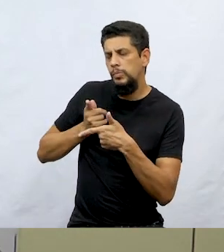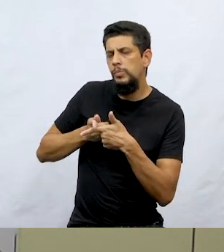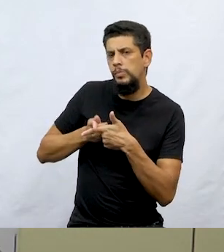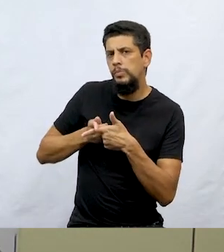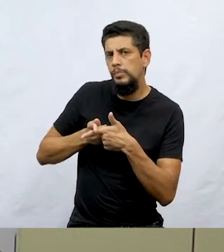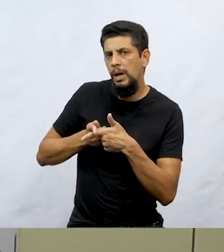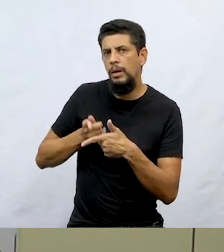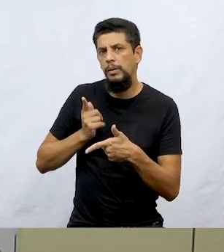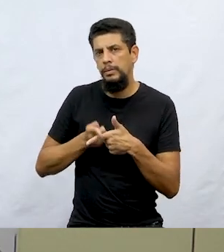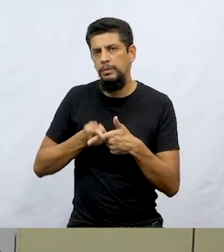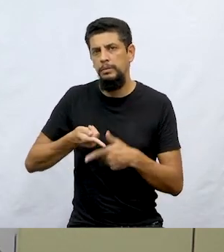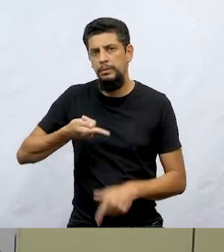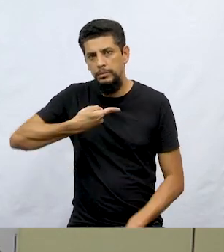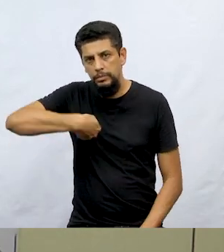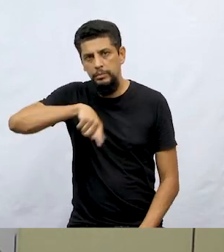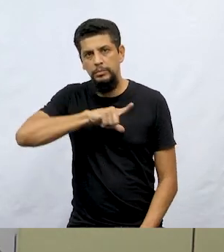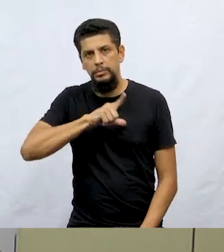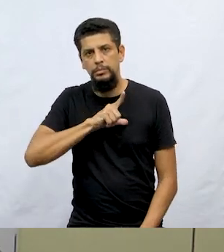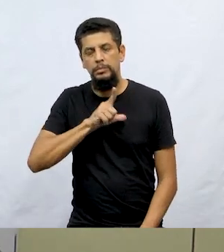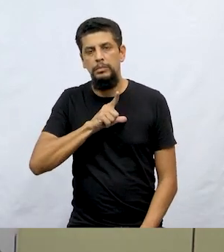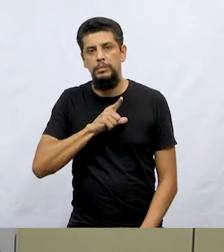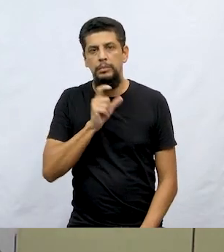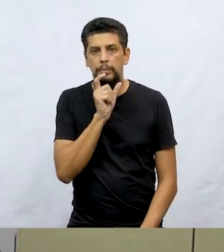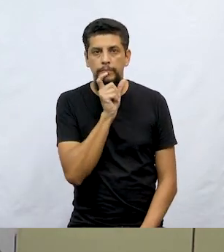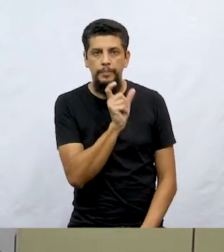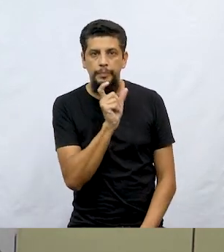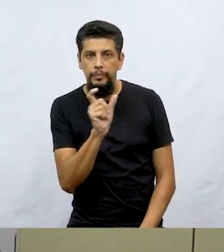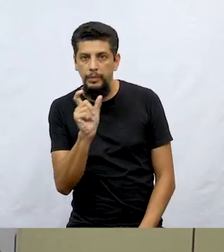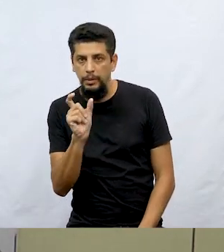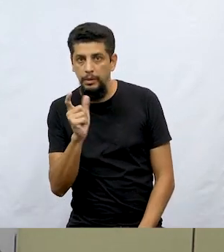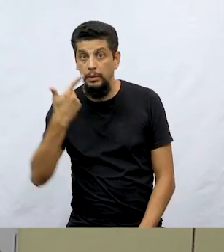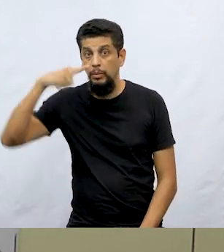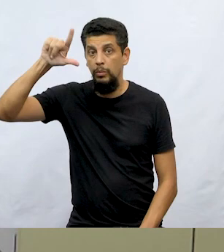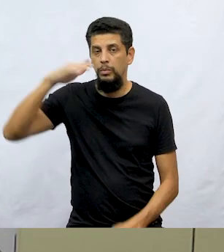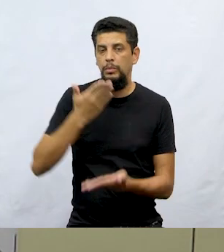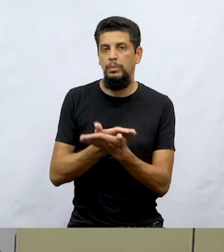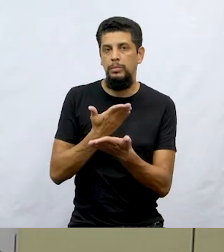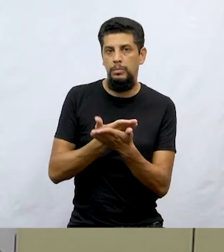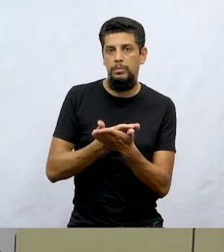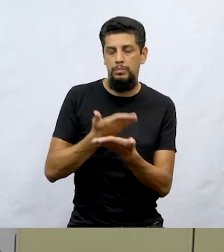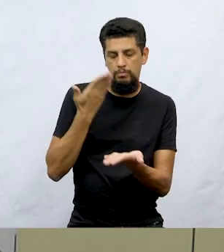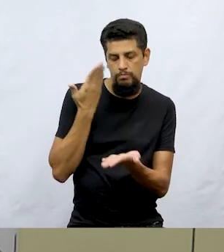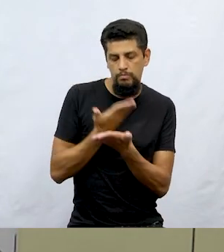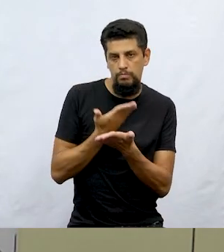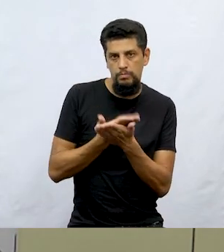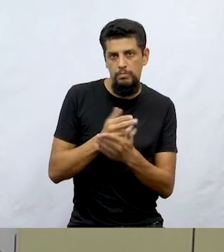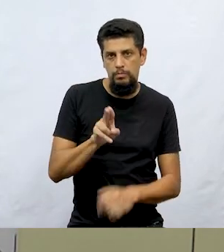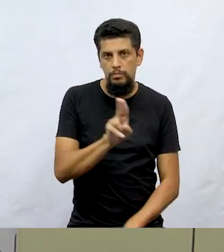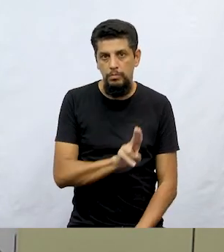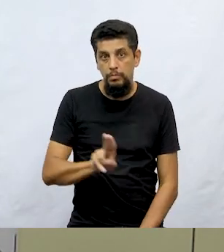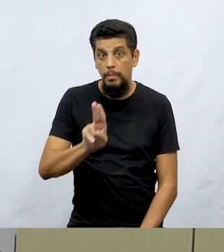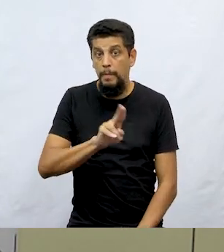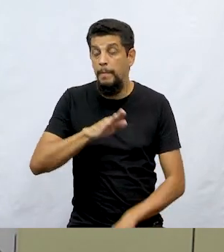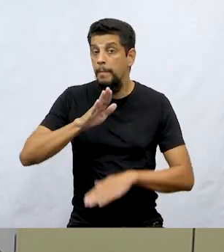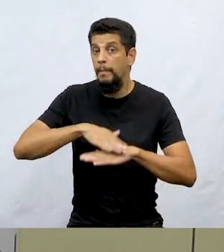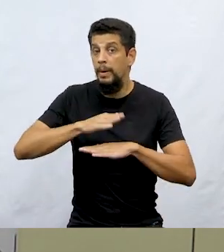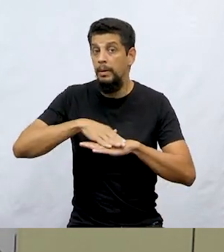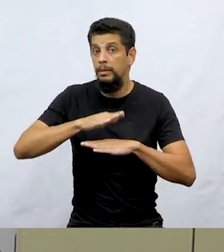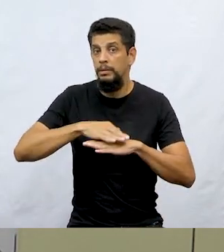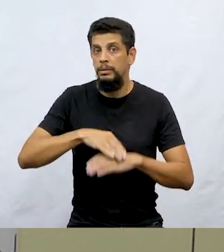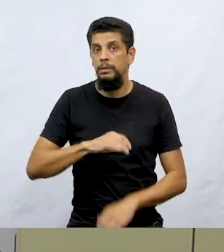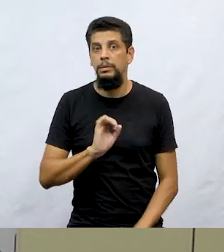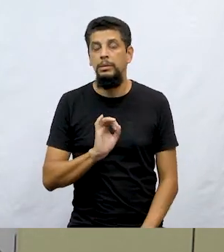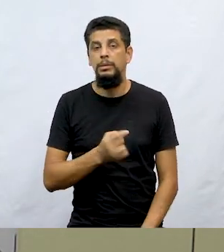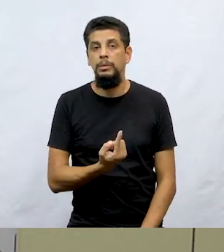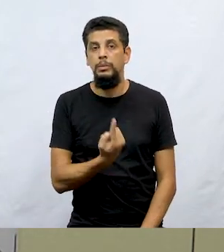quê? Porque nós temos palavras, que na próxima aula nós vamos trabalhar, que elas usam mais